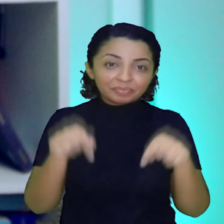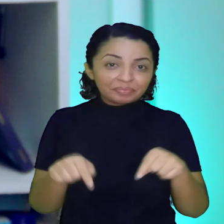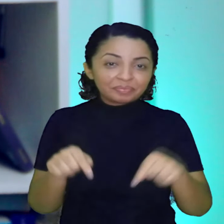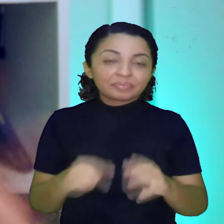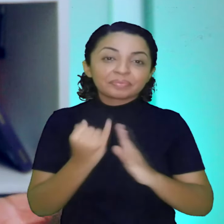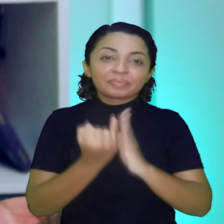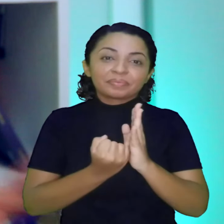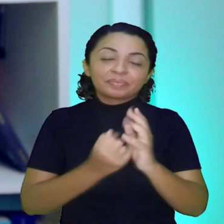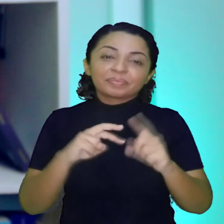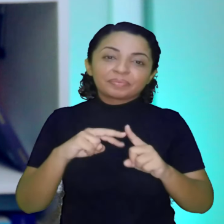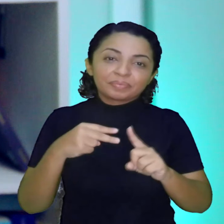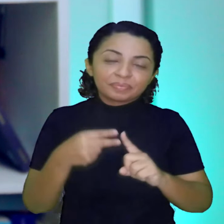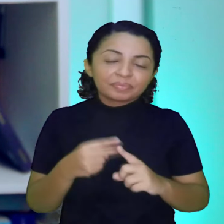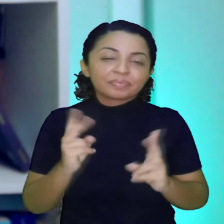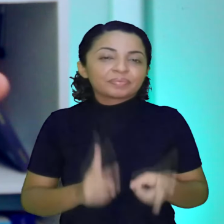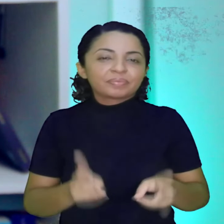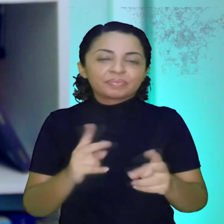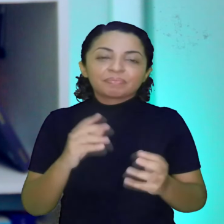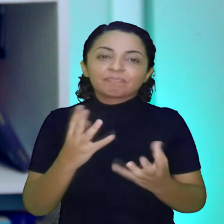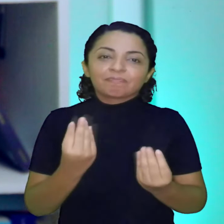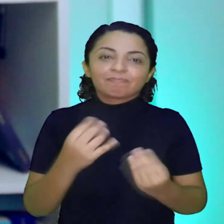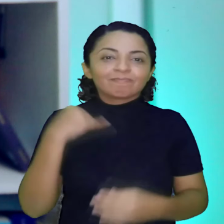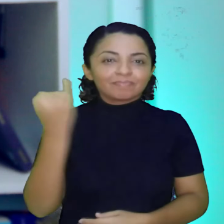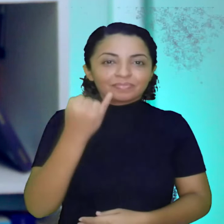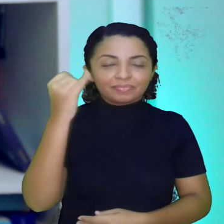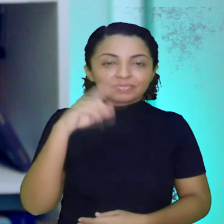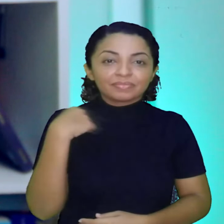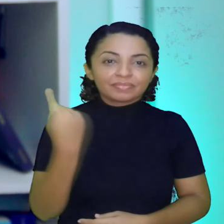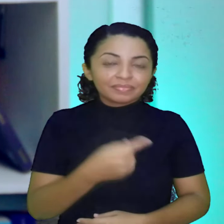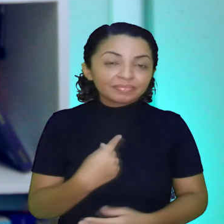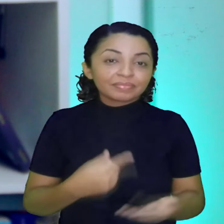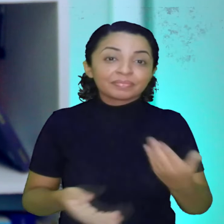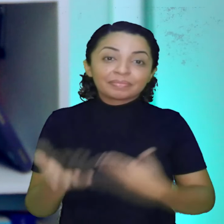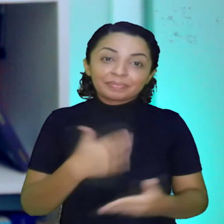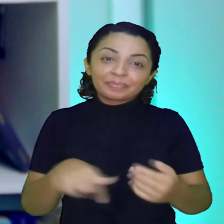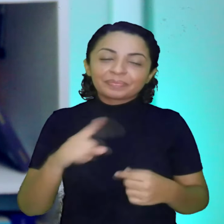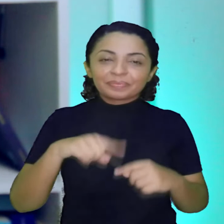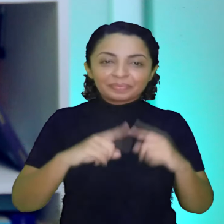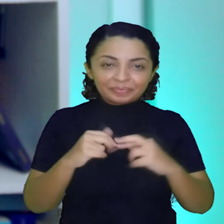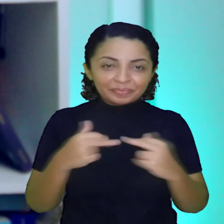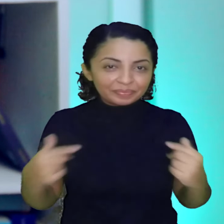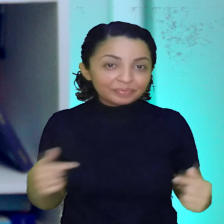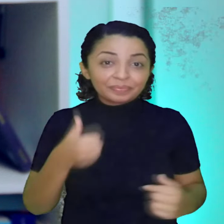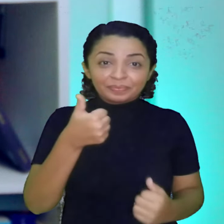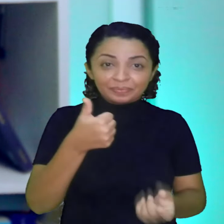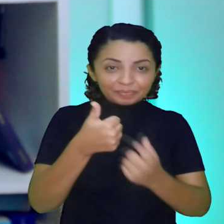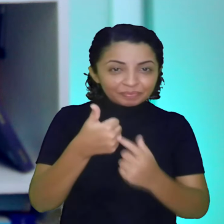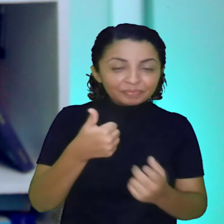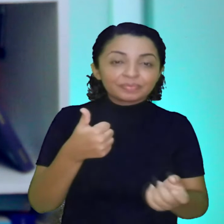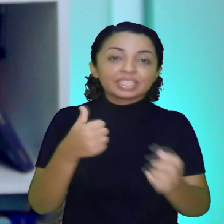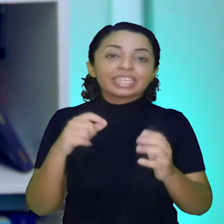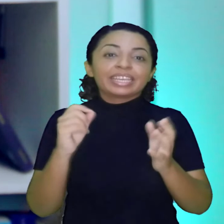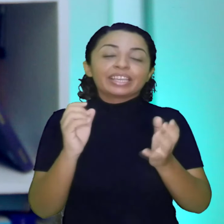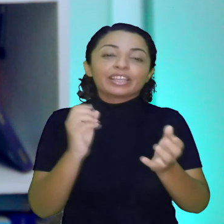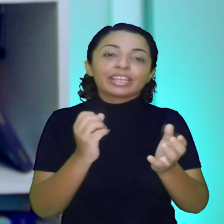aqui. Se inscrevam no canal, é sempre muito importante estar inscrito para você mesmo acompanhar o nosso conteúdo. Deixa o like nesse vídeo, entre